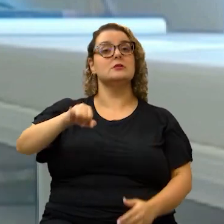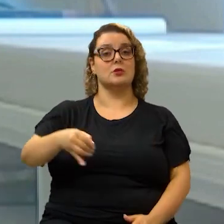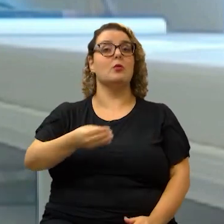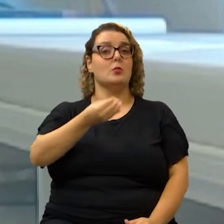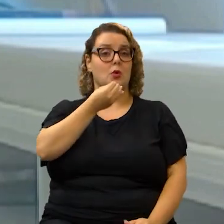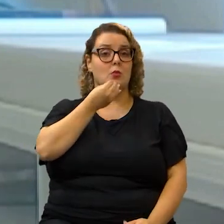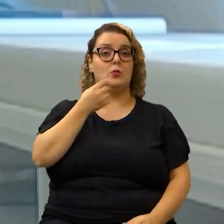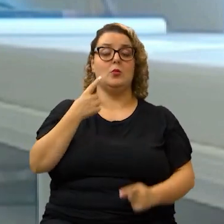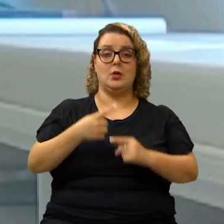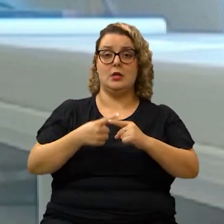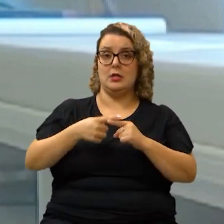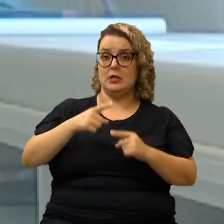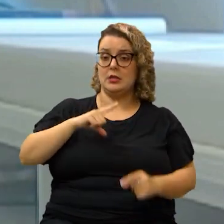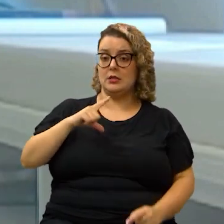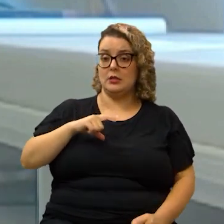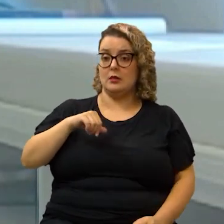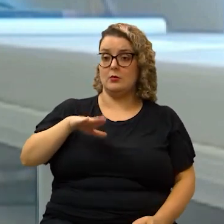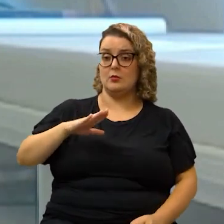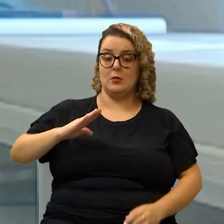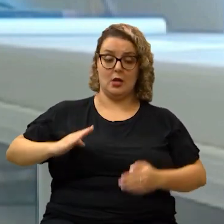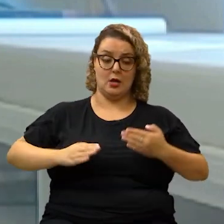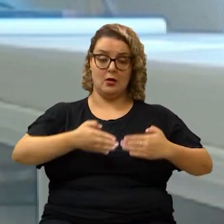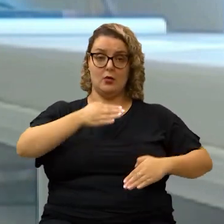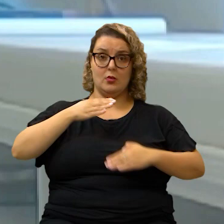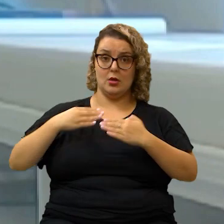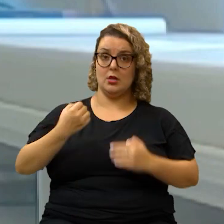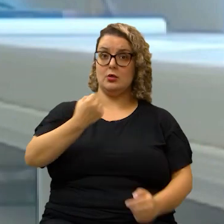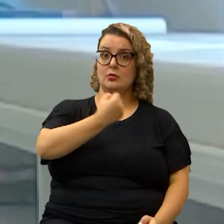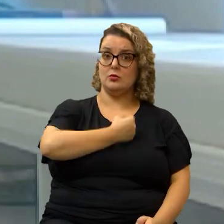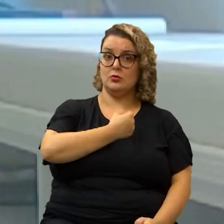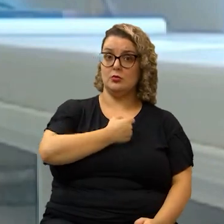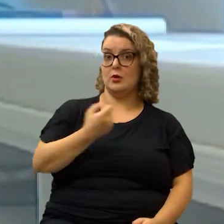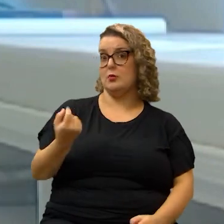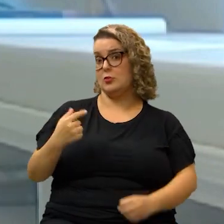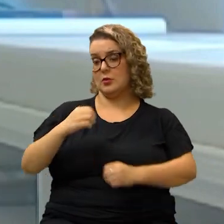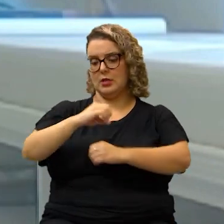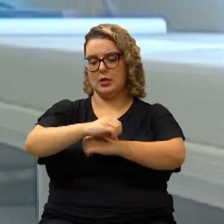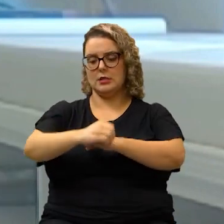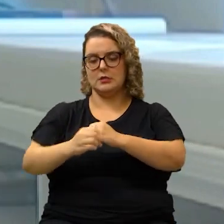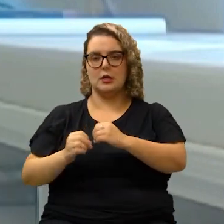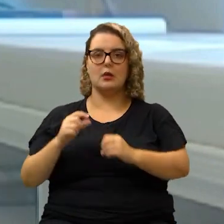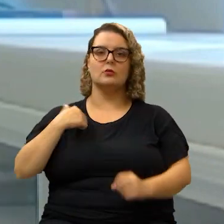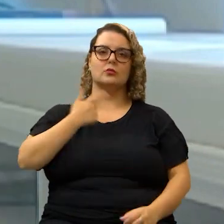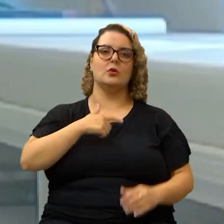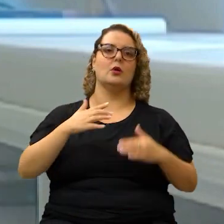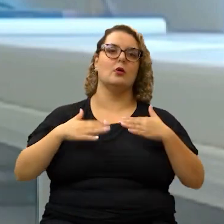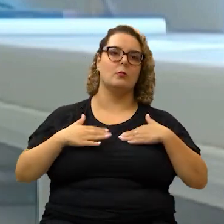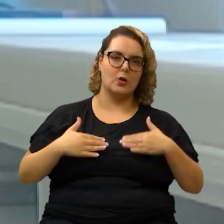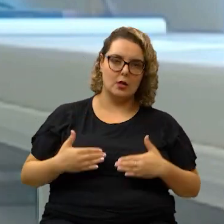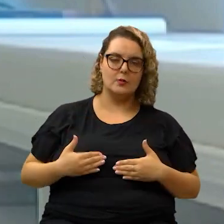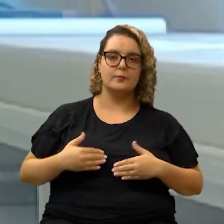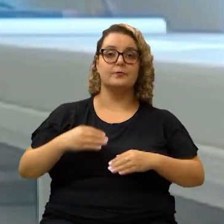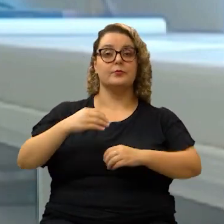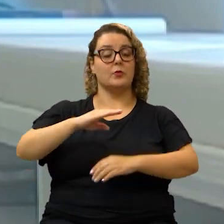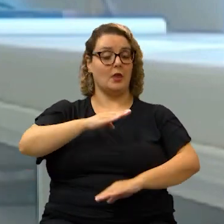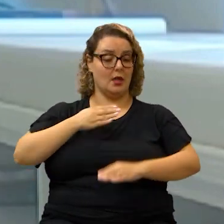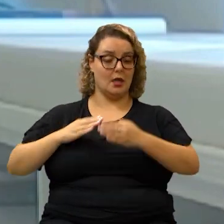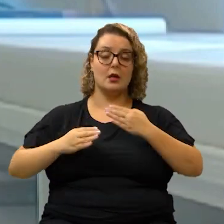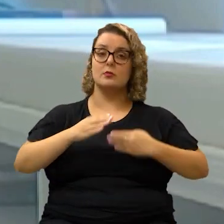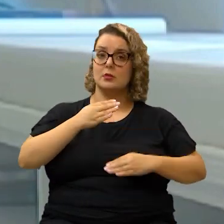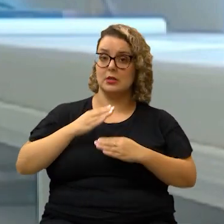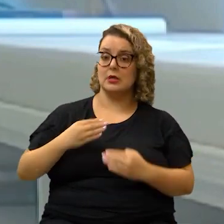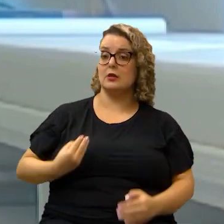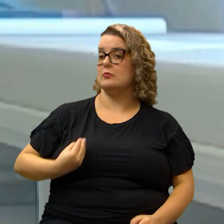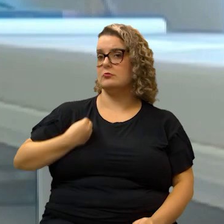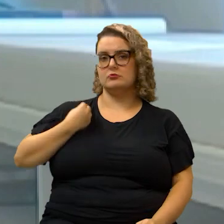número do que células no nosso corpo. E essas bactérias, elas devem viver em harmonia.